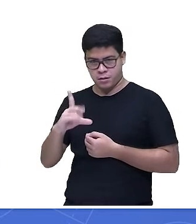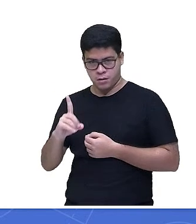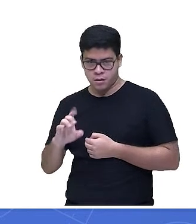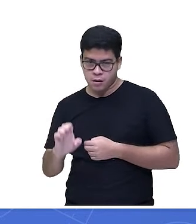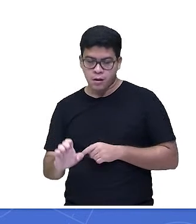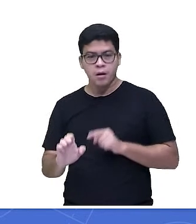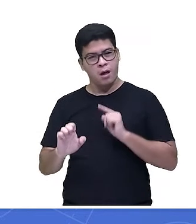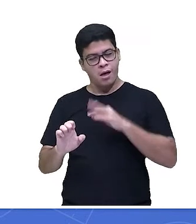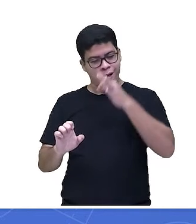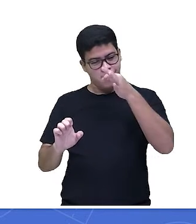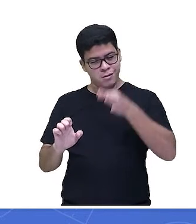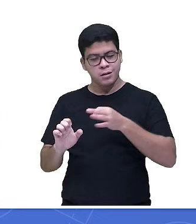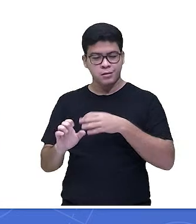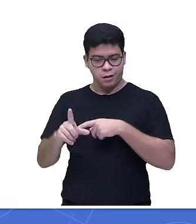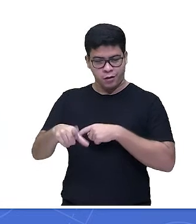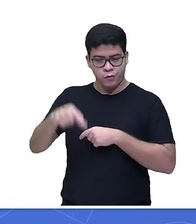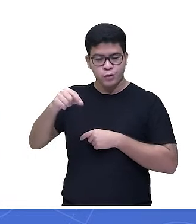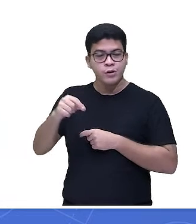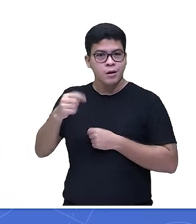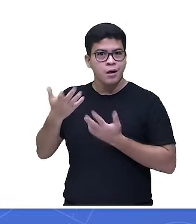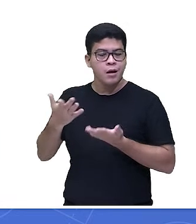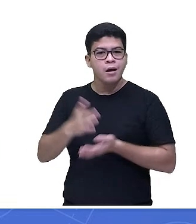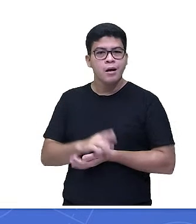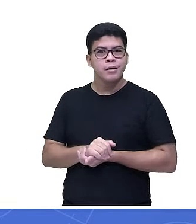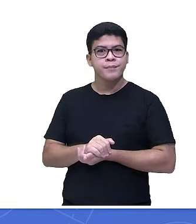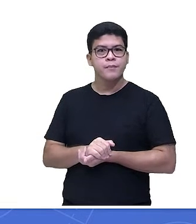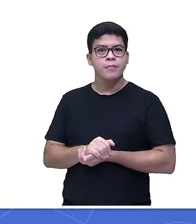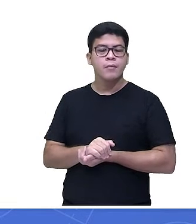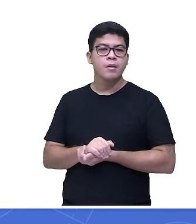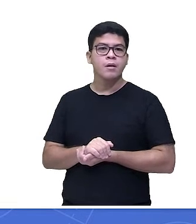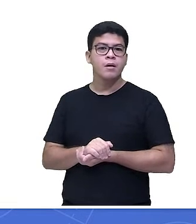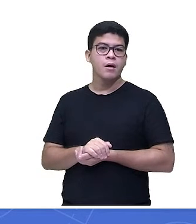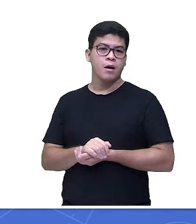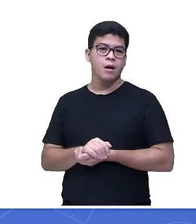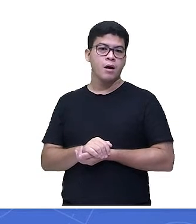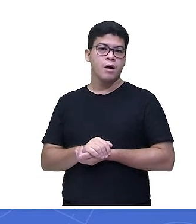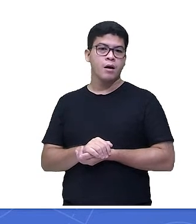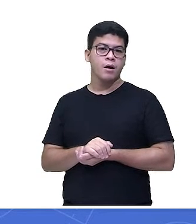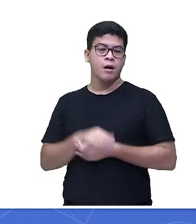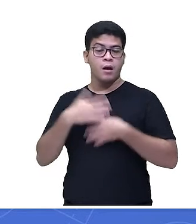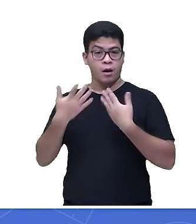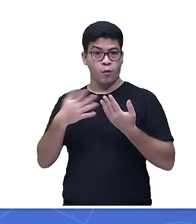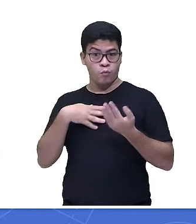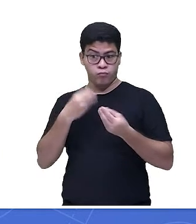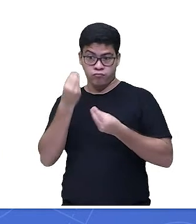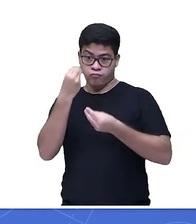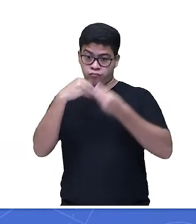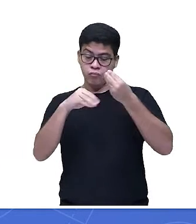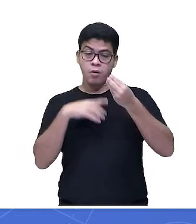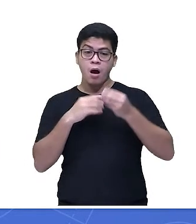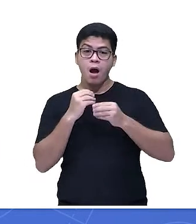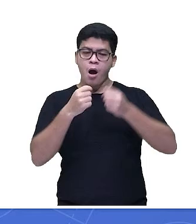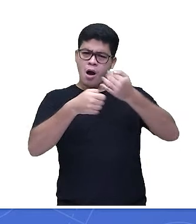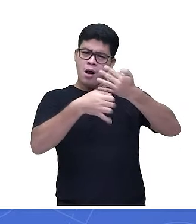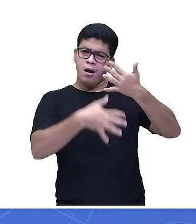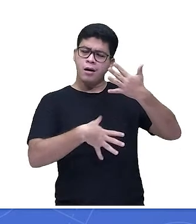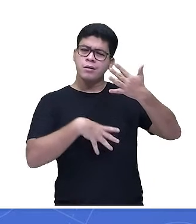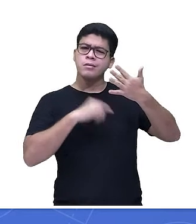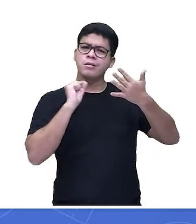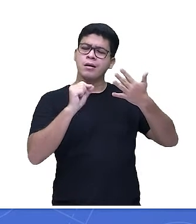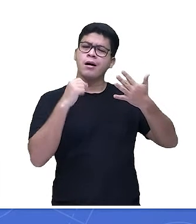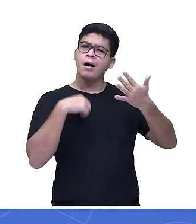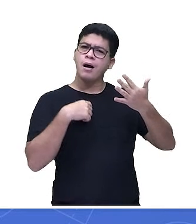a alternativa correta. E aí, vocês vão colocar no chat público